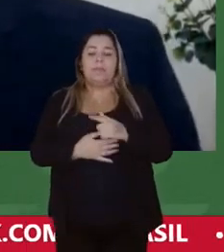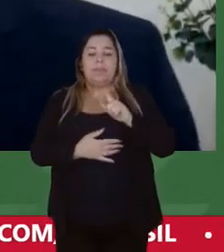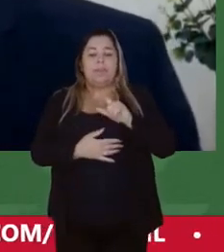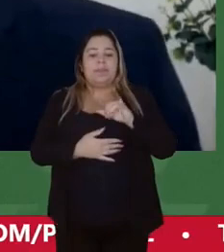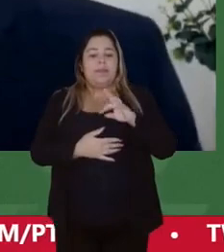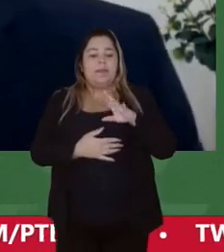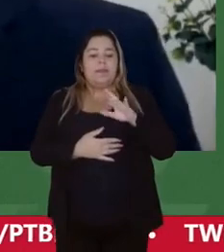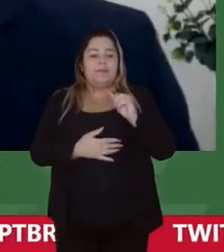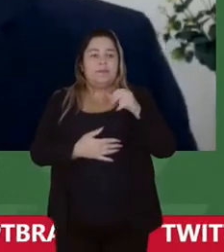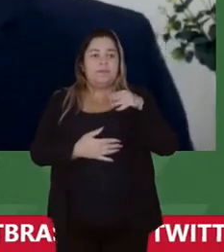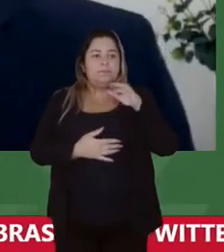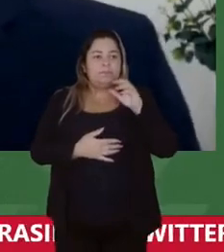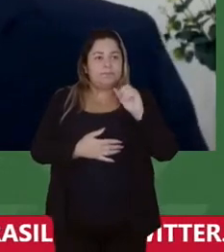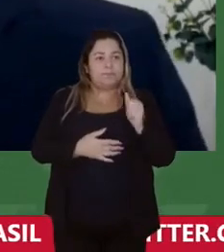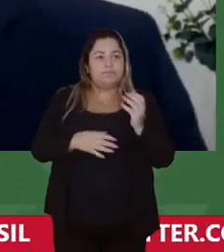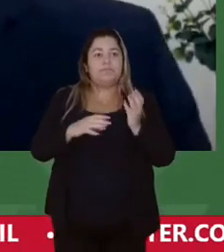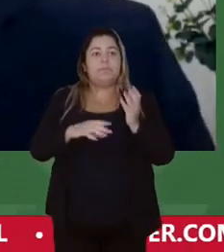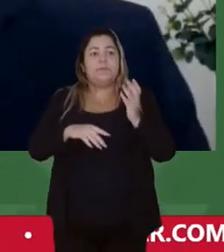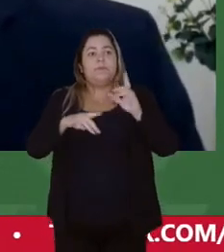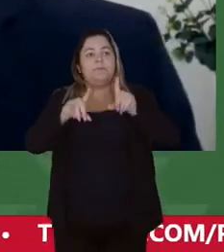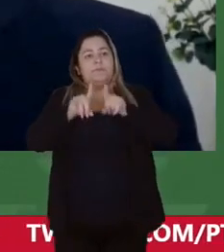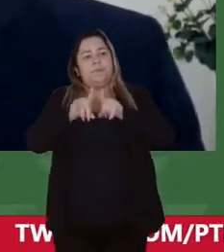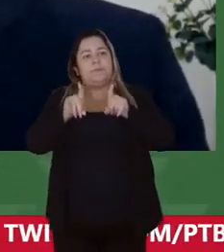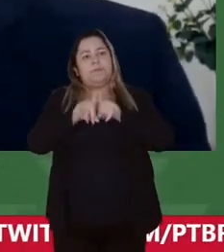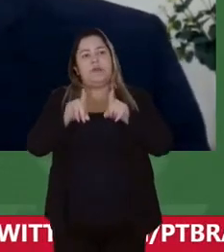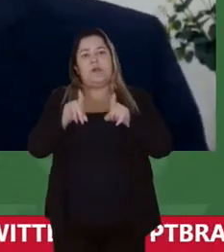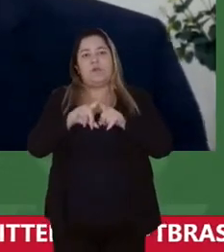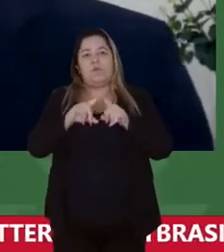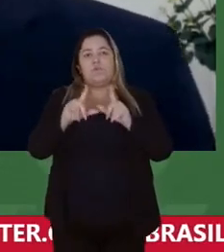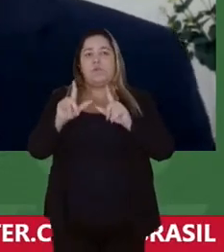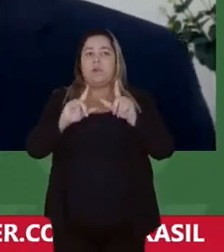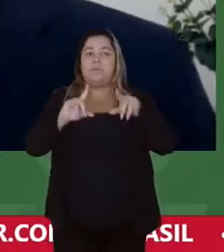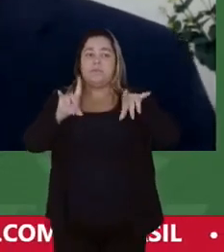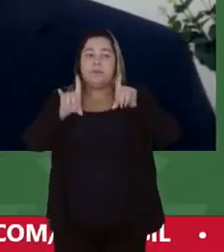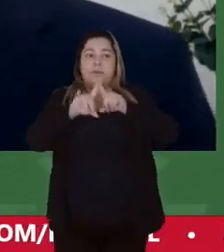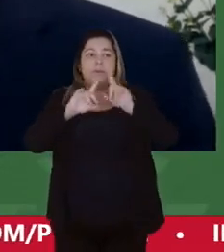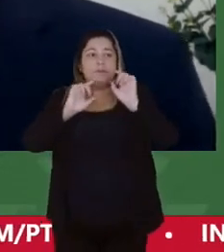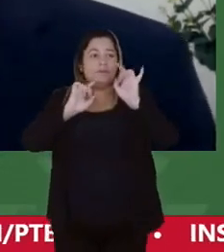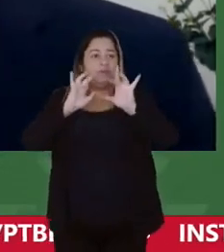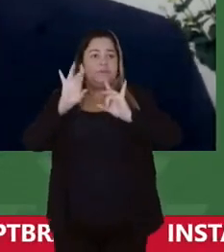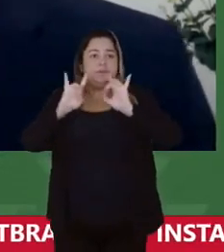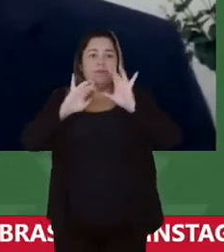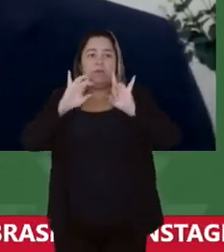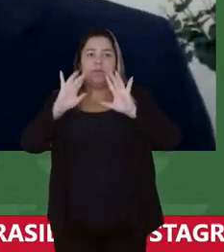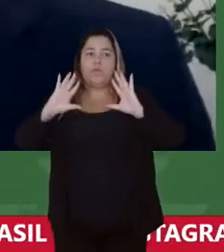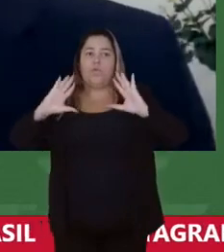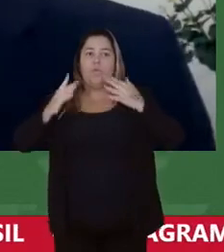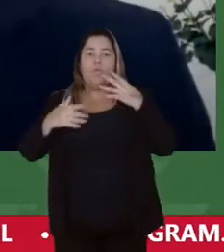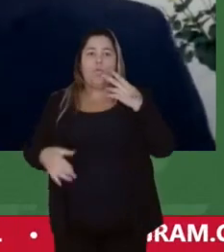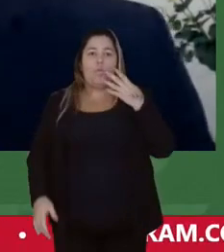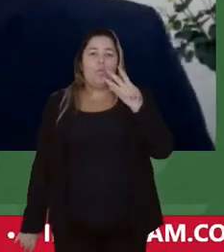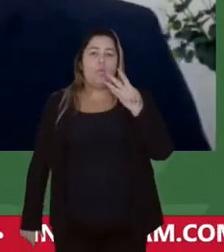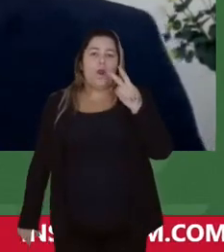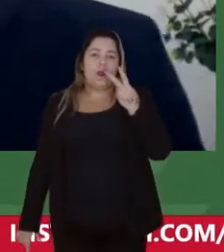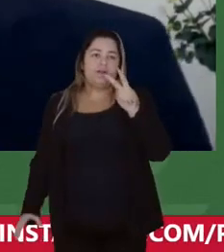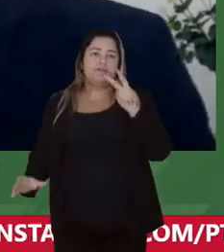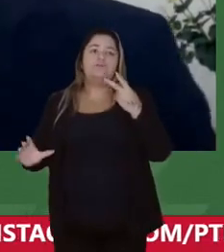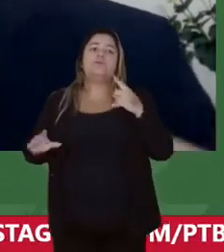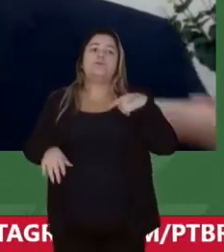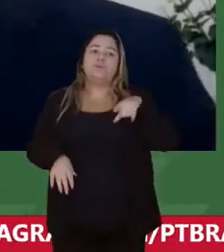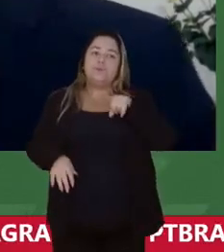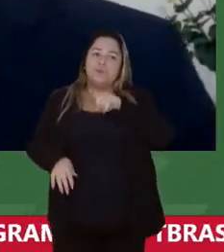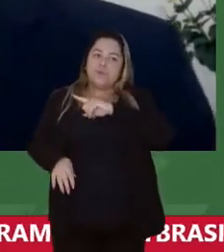na Câmara dos Deputados e nessa oportunidade de fazer um programa especial, onde estamos comemorando 42 anos do nosso